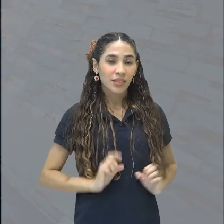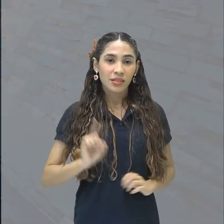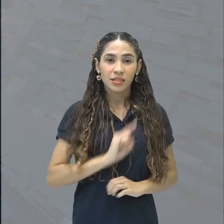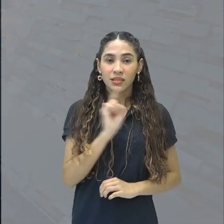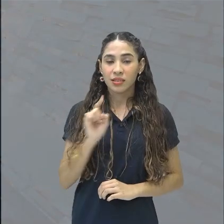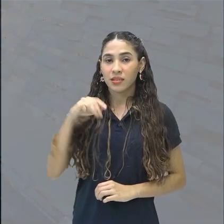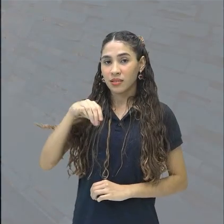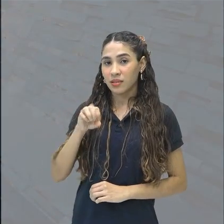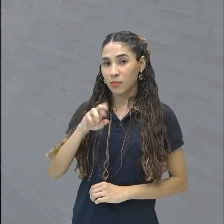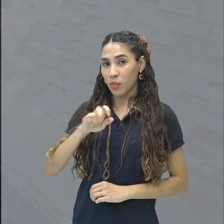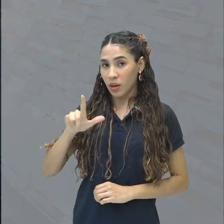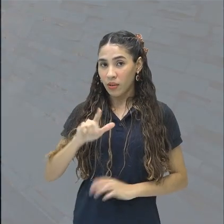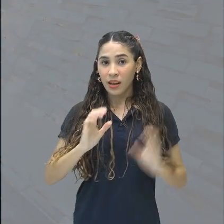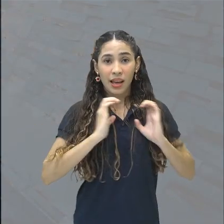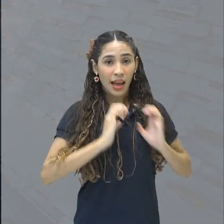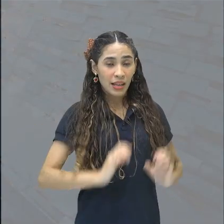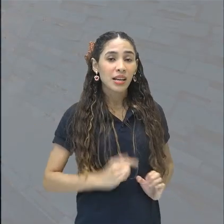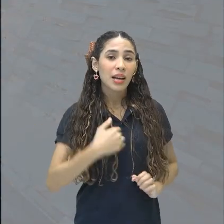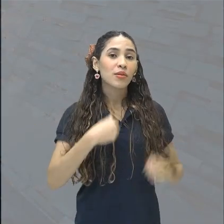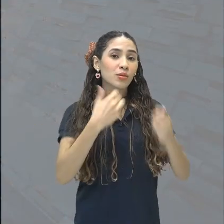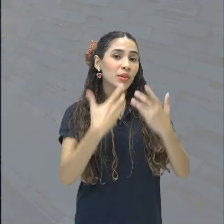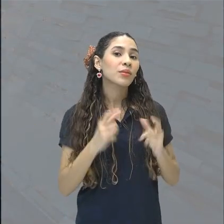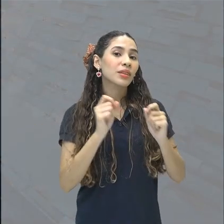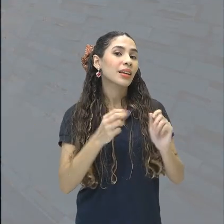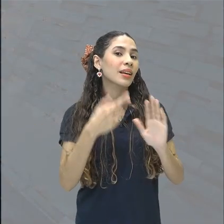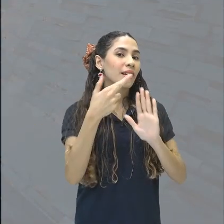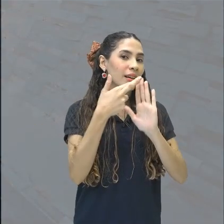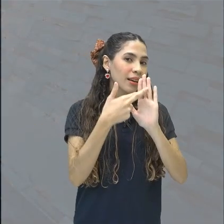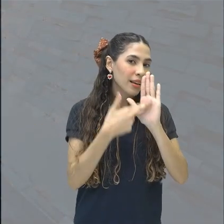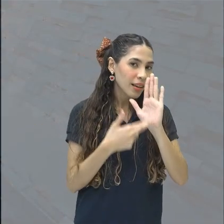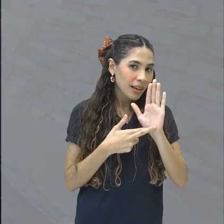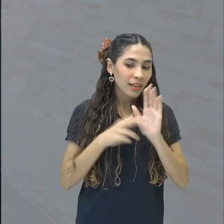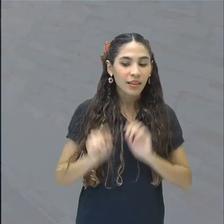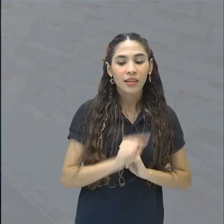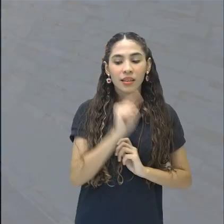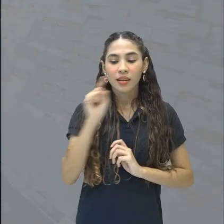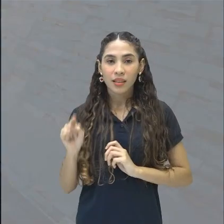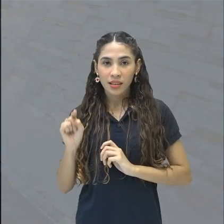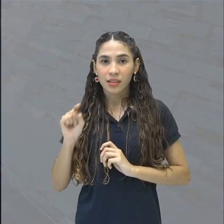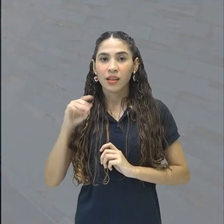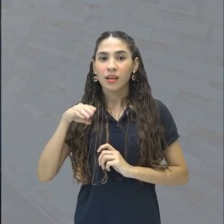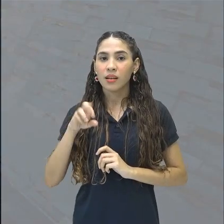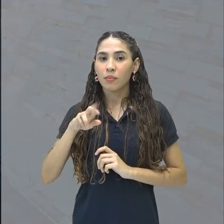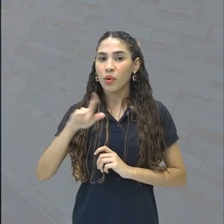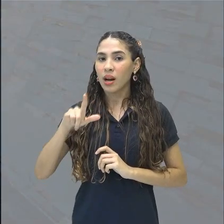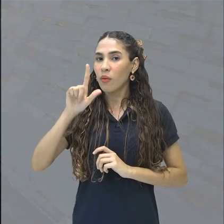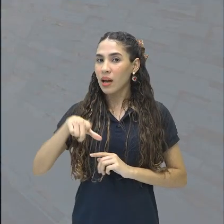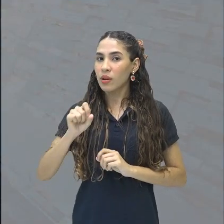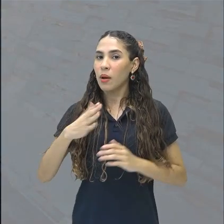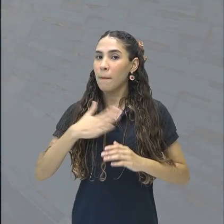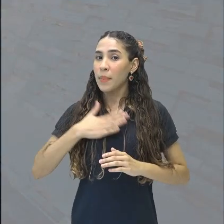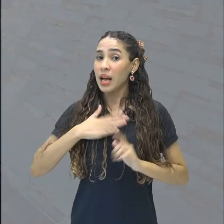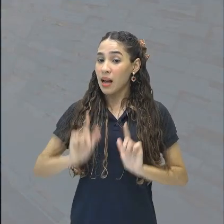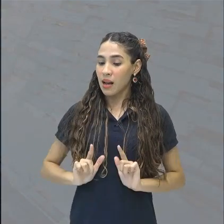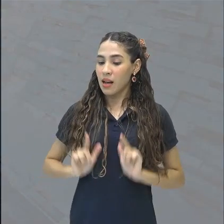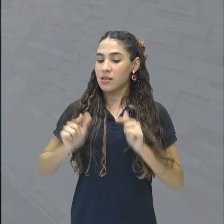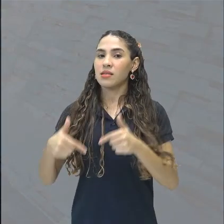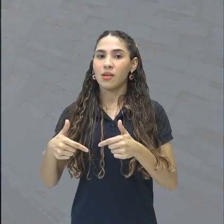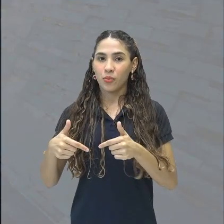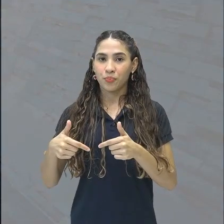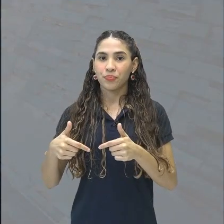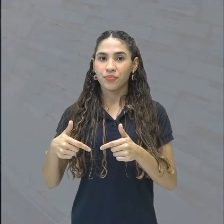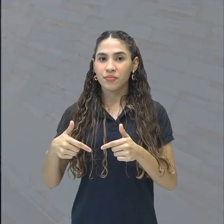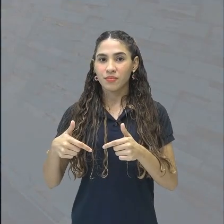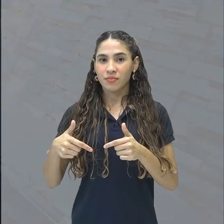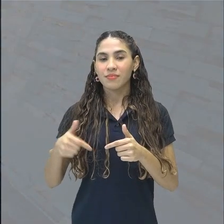é moral, tá? Ética, eu estou falando de princípios. Moral, eu estou falando do meu comportamento, da minha